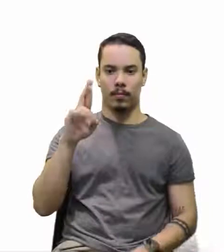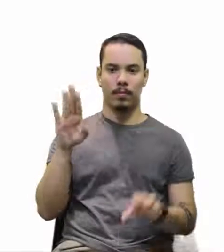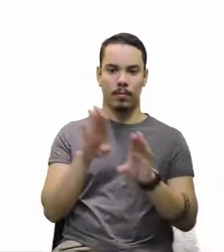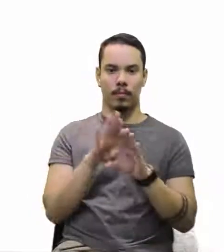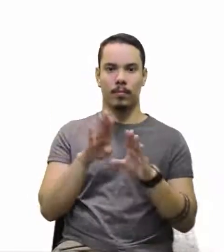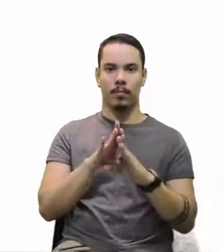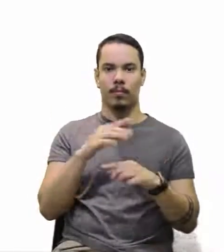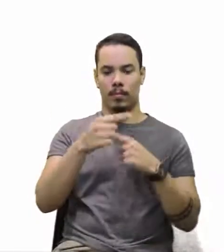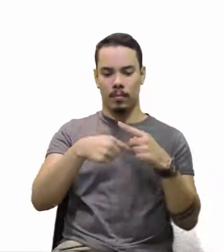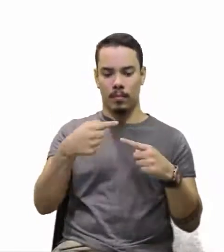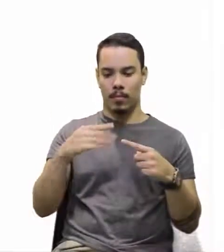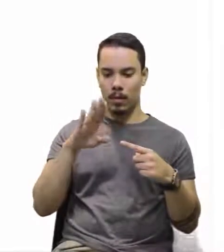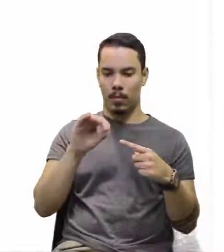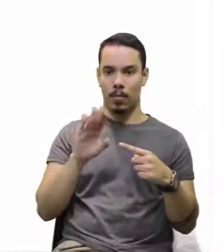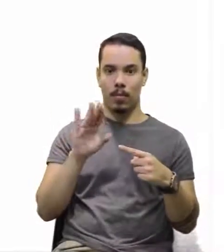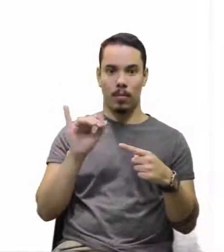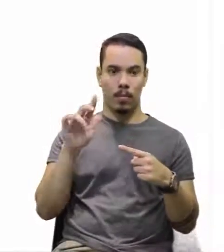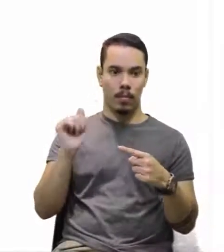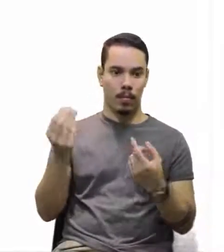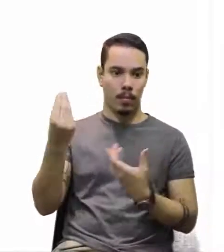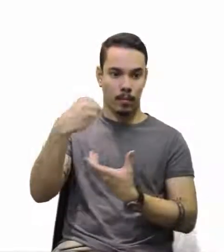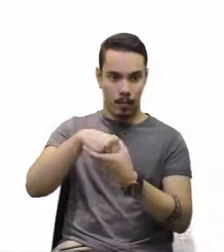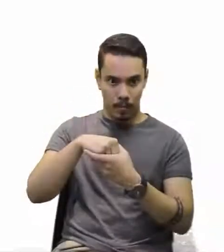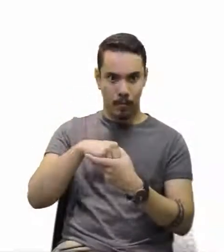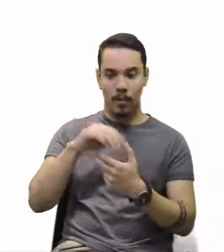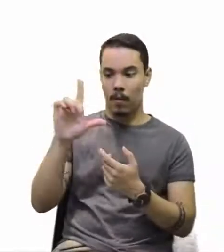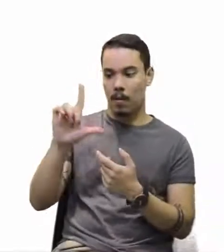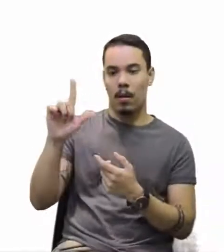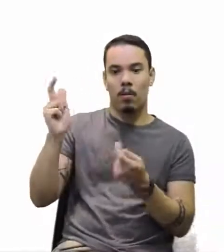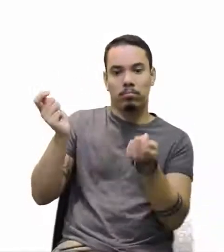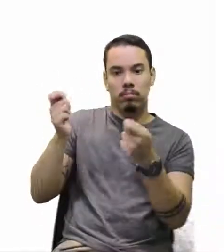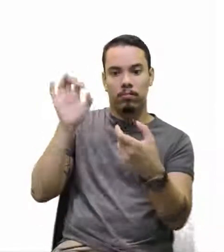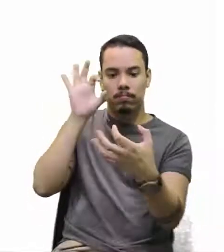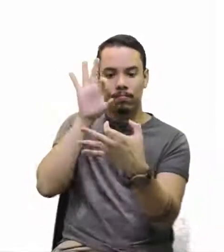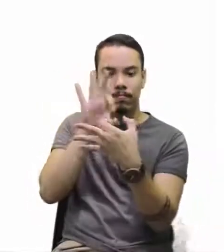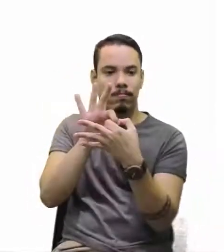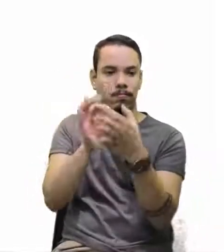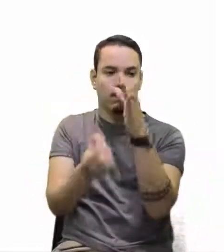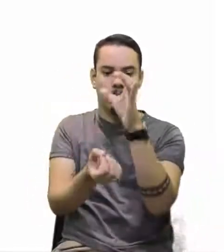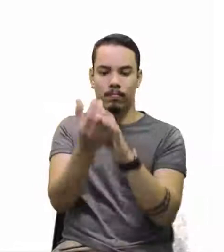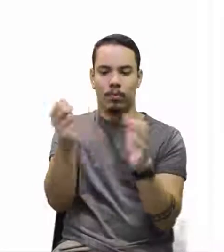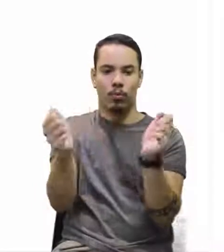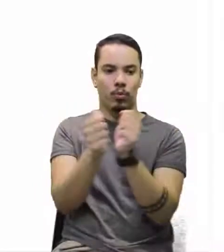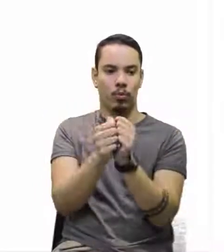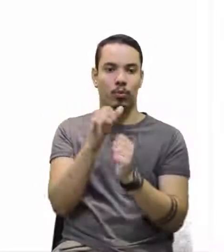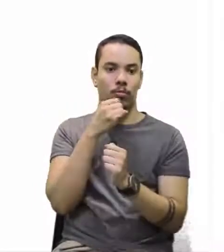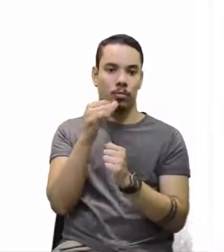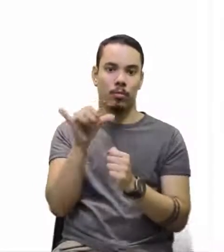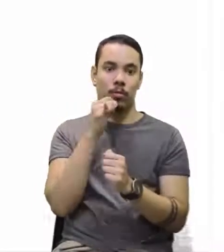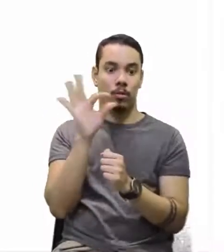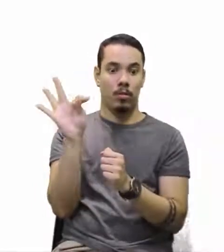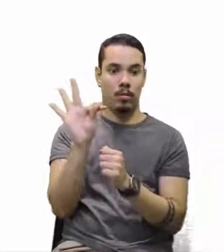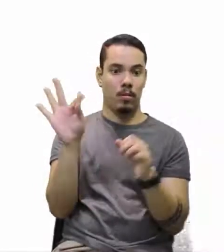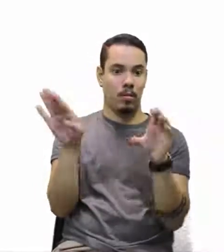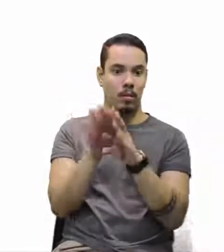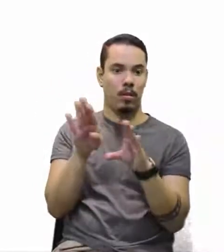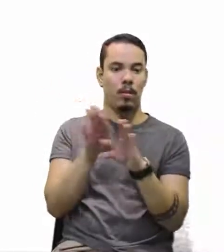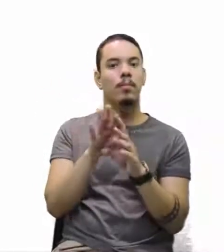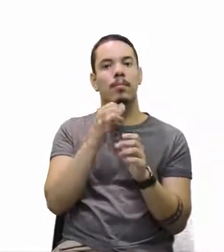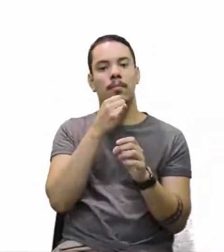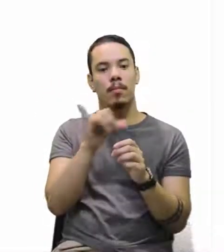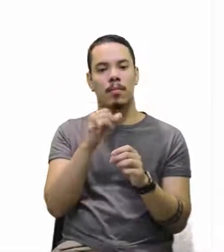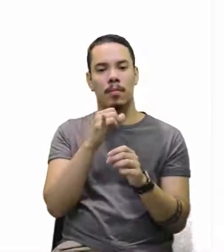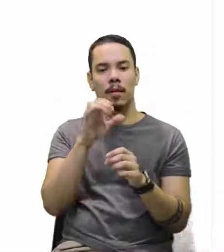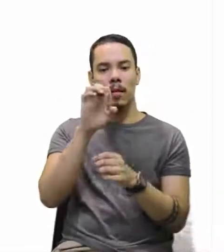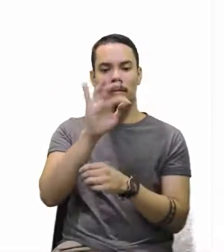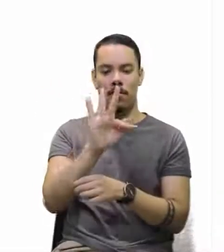é o indutor, de indutância L, que podem ser ligados a uma fonte de tensão de força